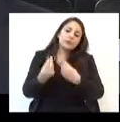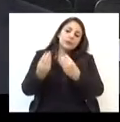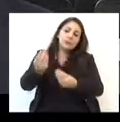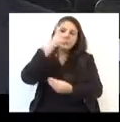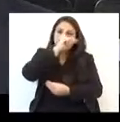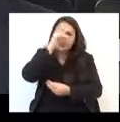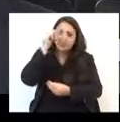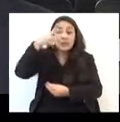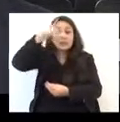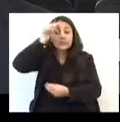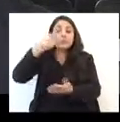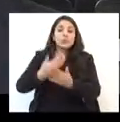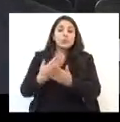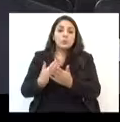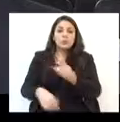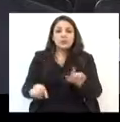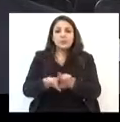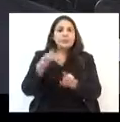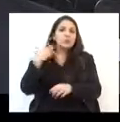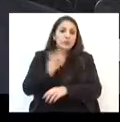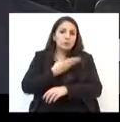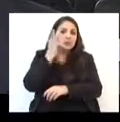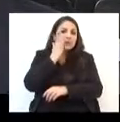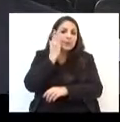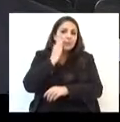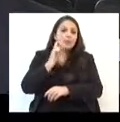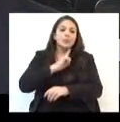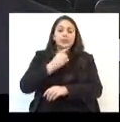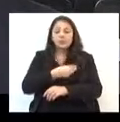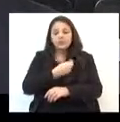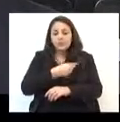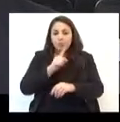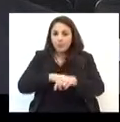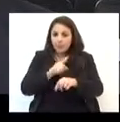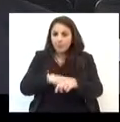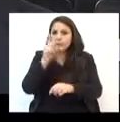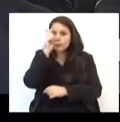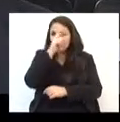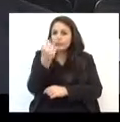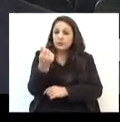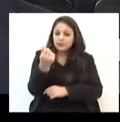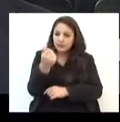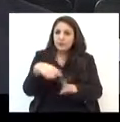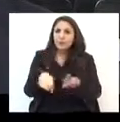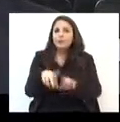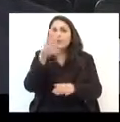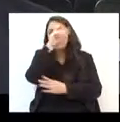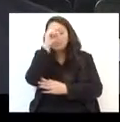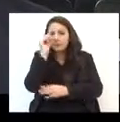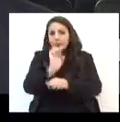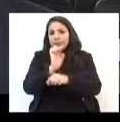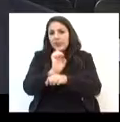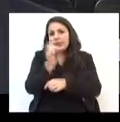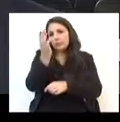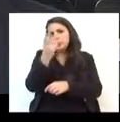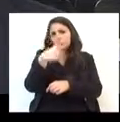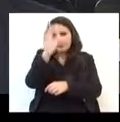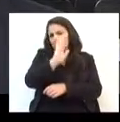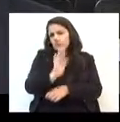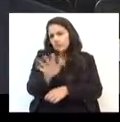para ele analisar, estudar. E a gente sabe que estamos vivendo um momento muito difícil financeiramente no município, no estado, no